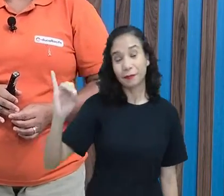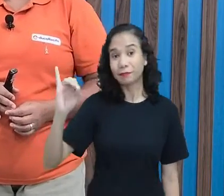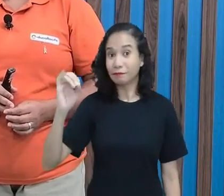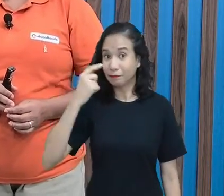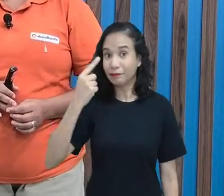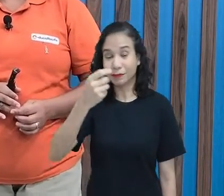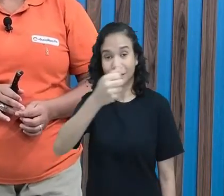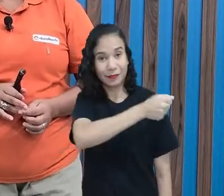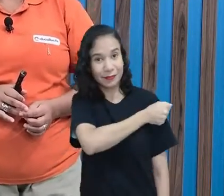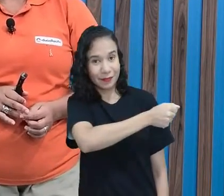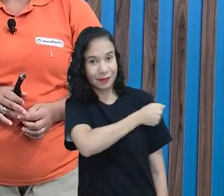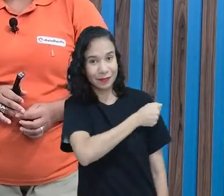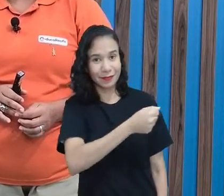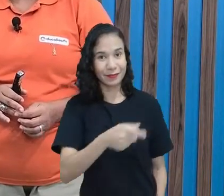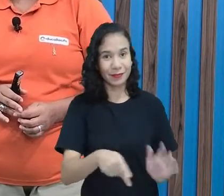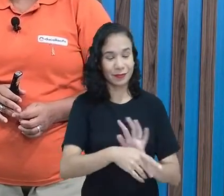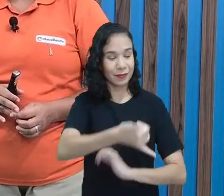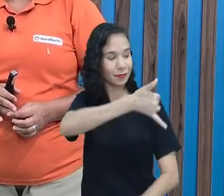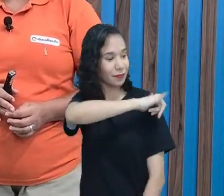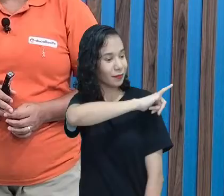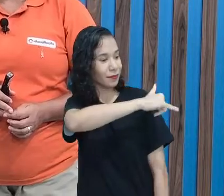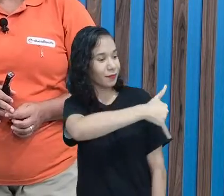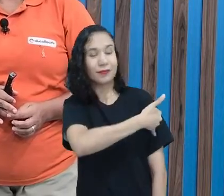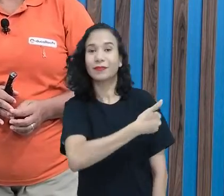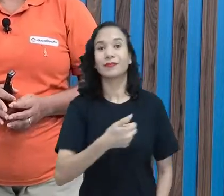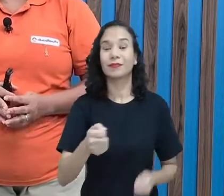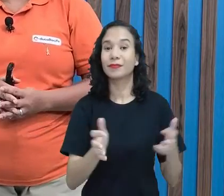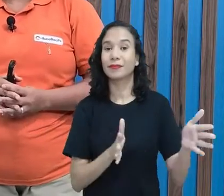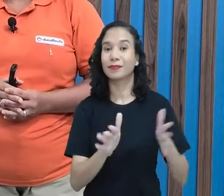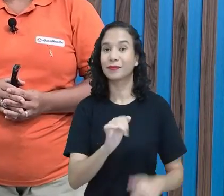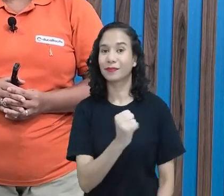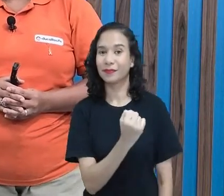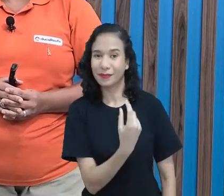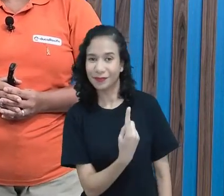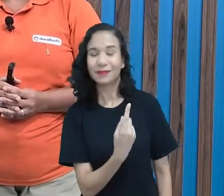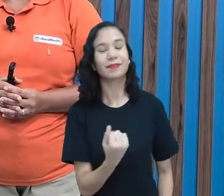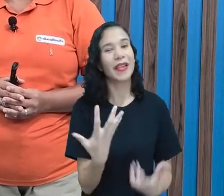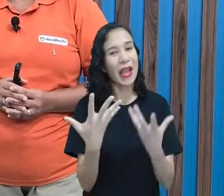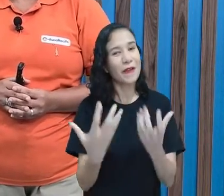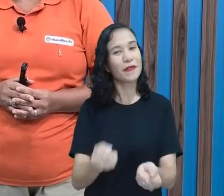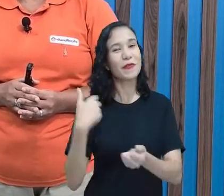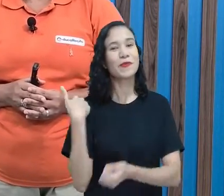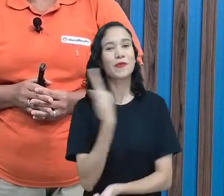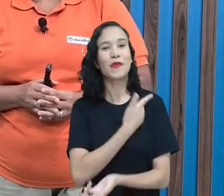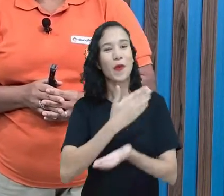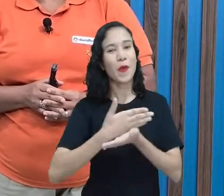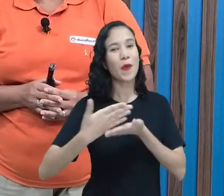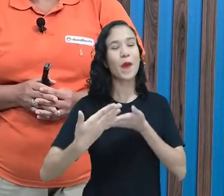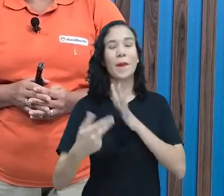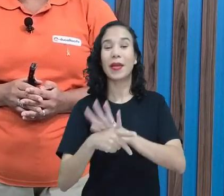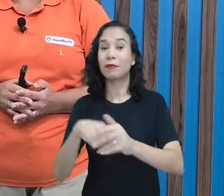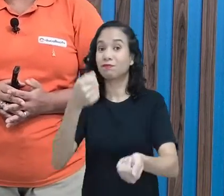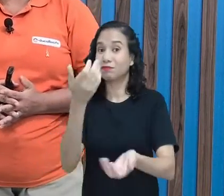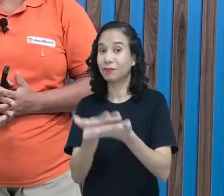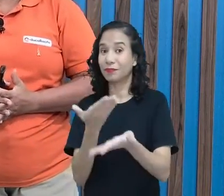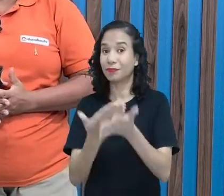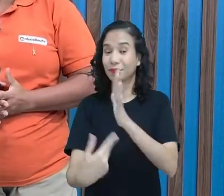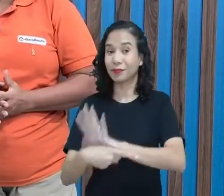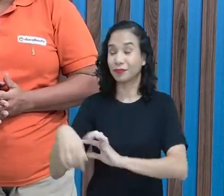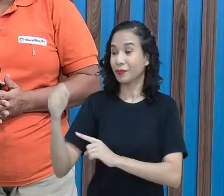Olá, estudantes da EJA, módulo 1. Vamos começar mais uma aula